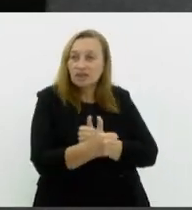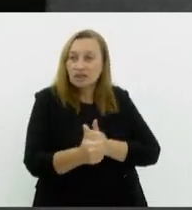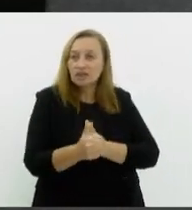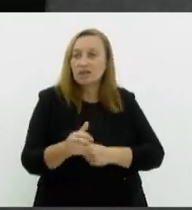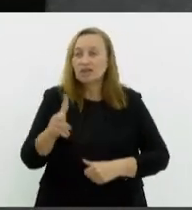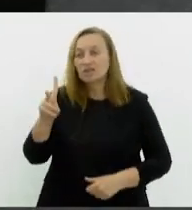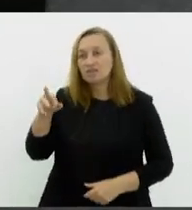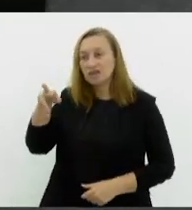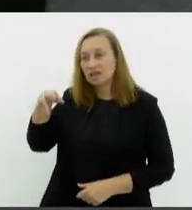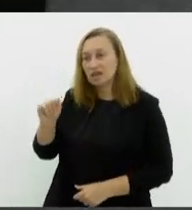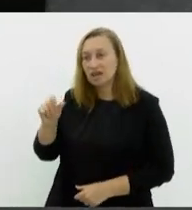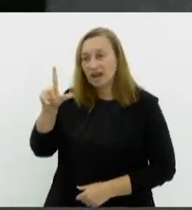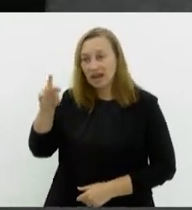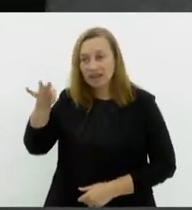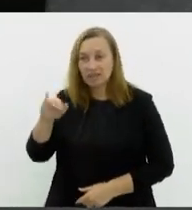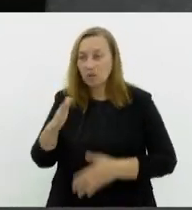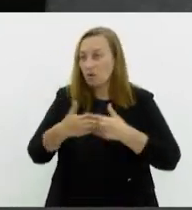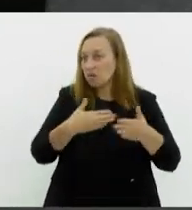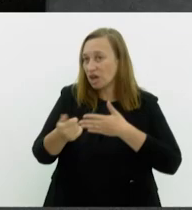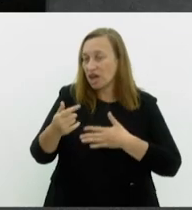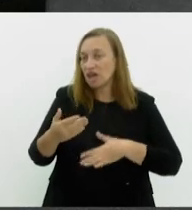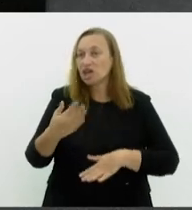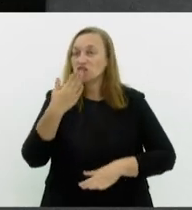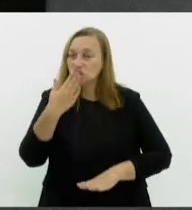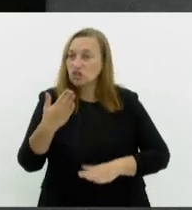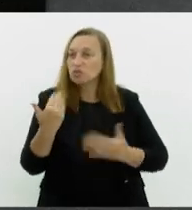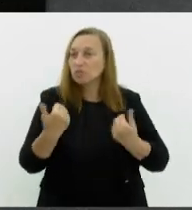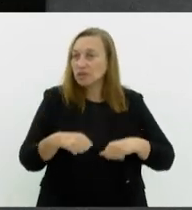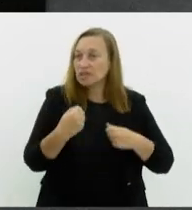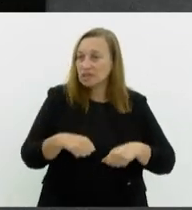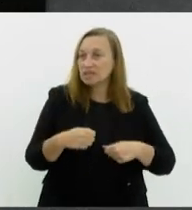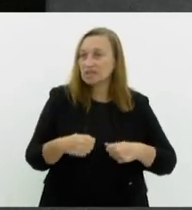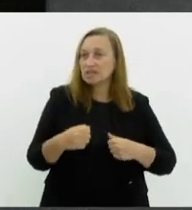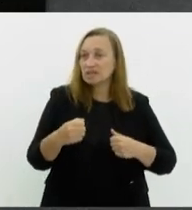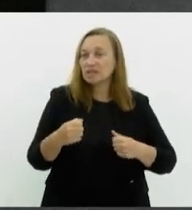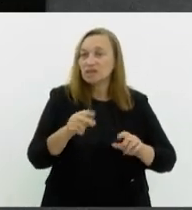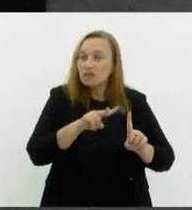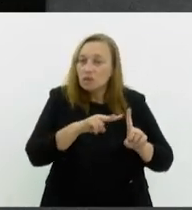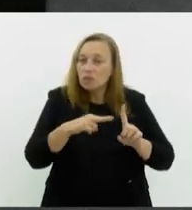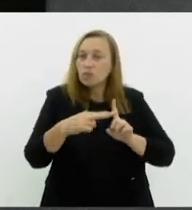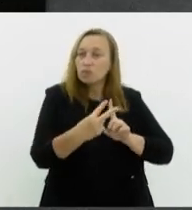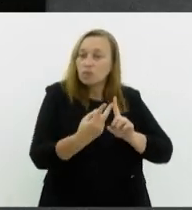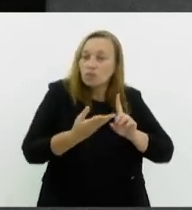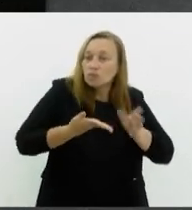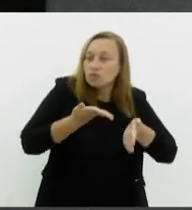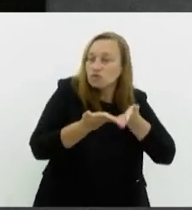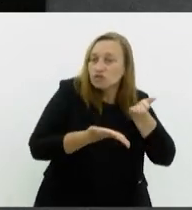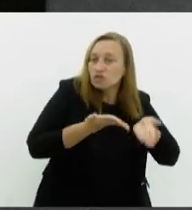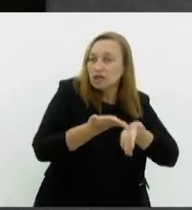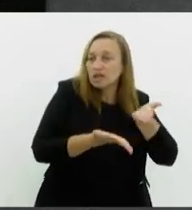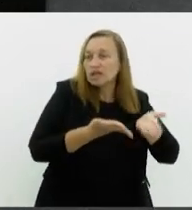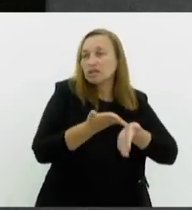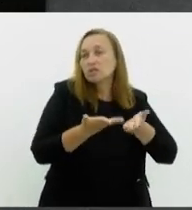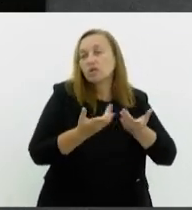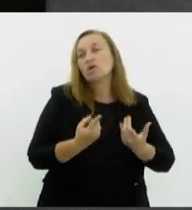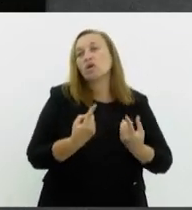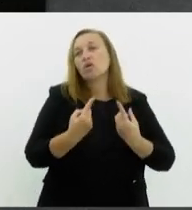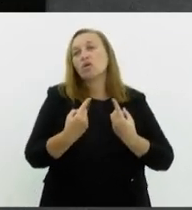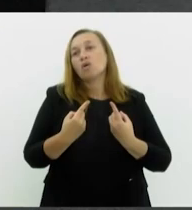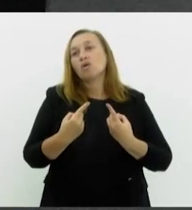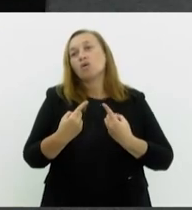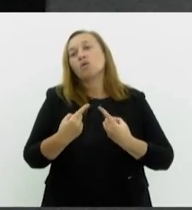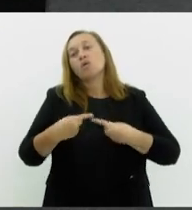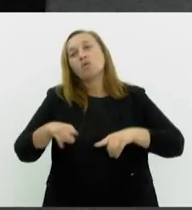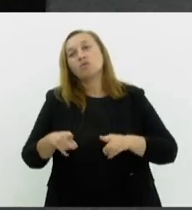si, como qualquer tipo, deve sempre contar com um olhar de carinho contra